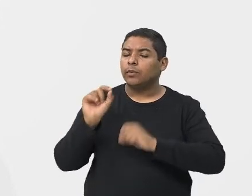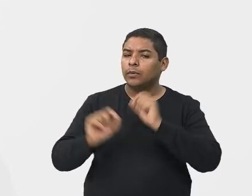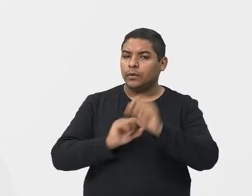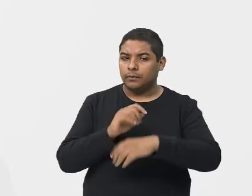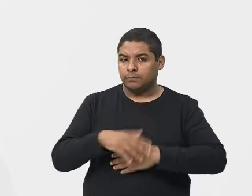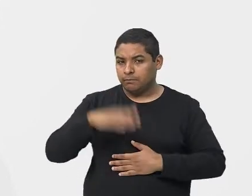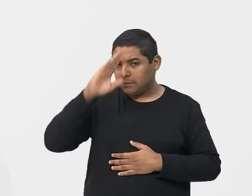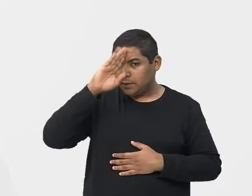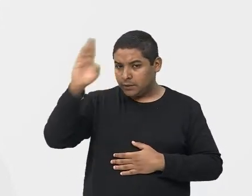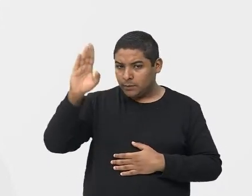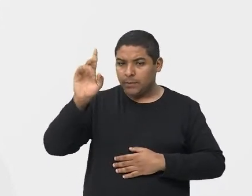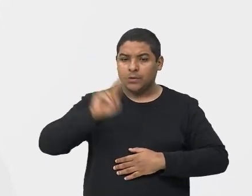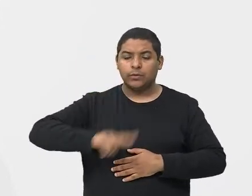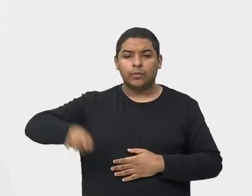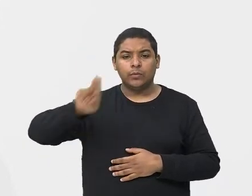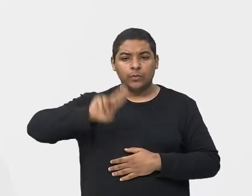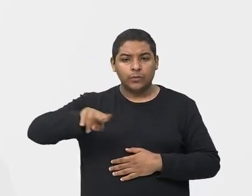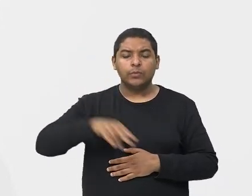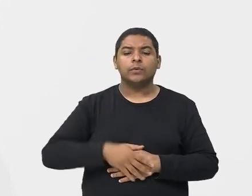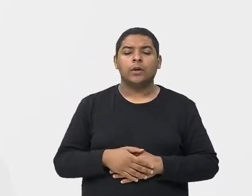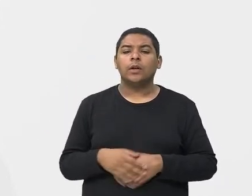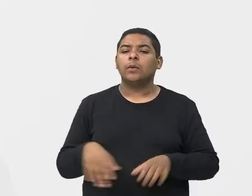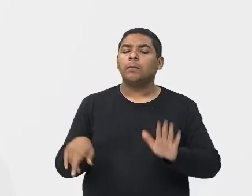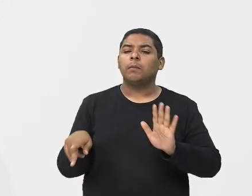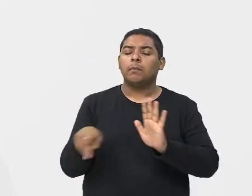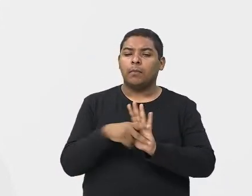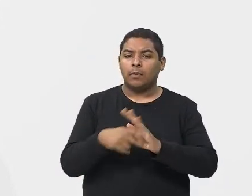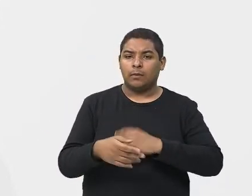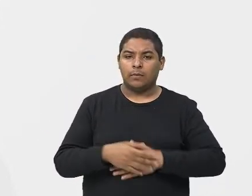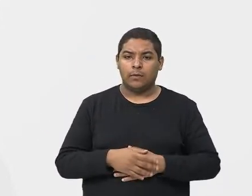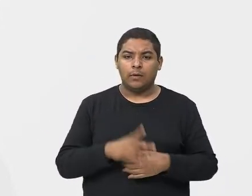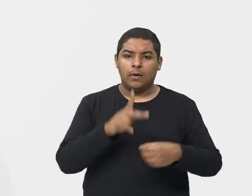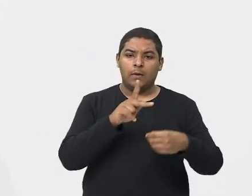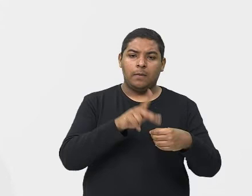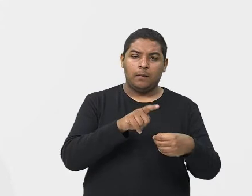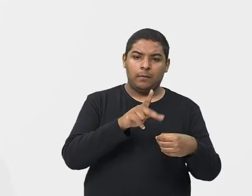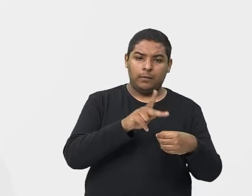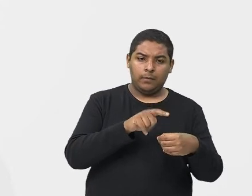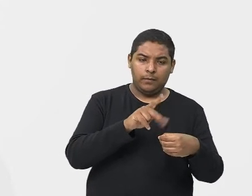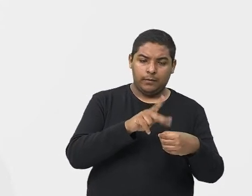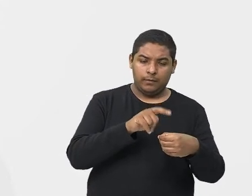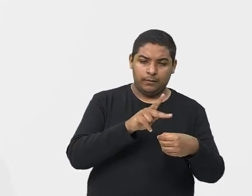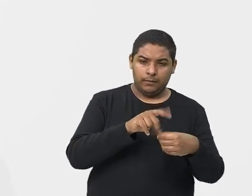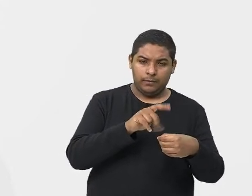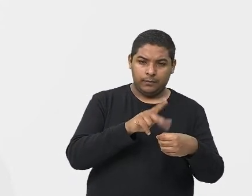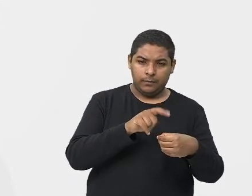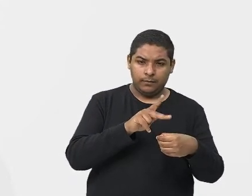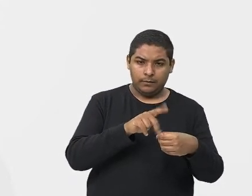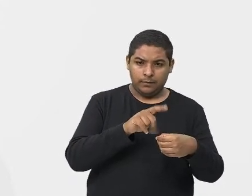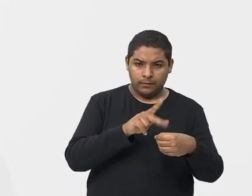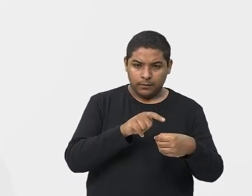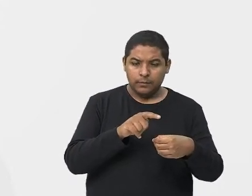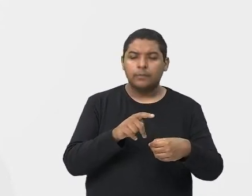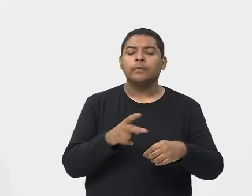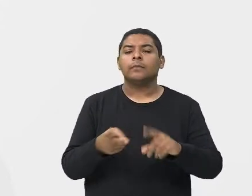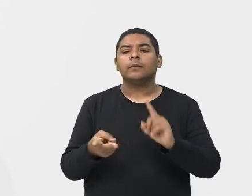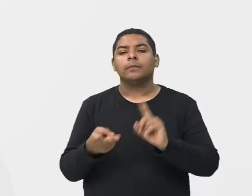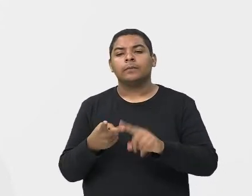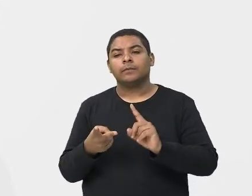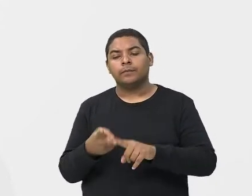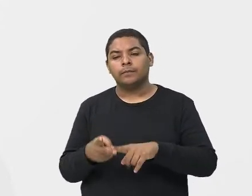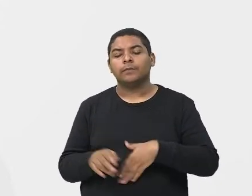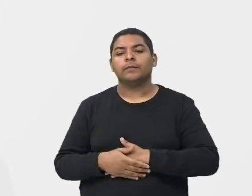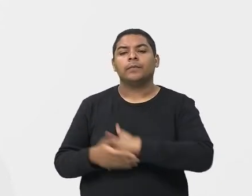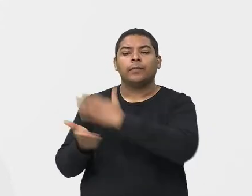aí através de combustíveis fósseis, muito utilizado, né, em relação aí ao petróleo e